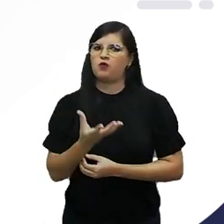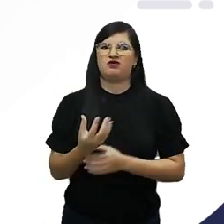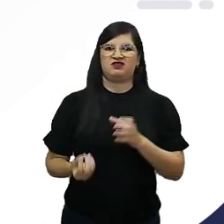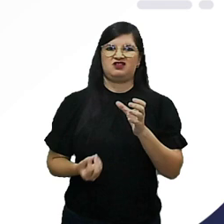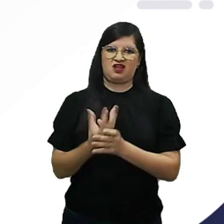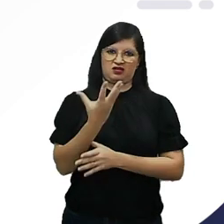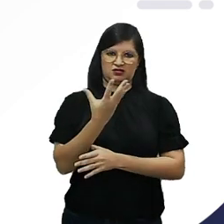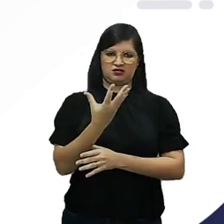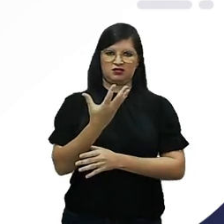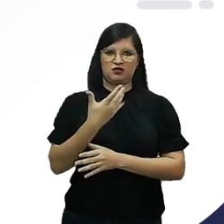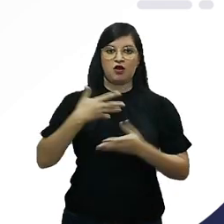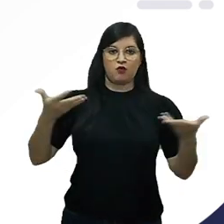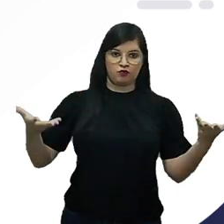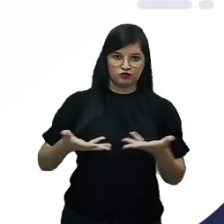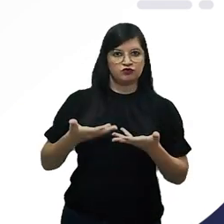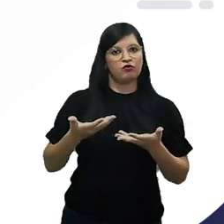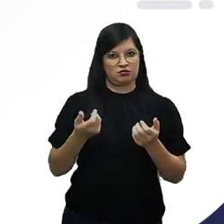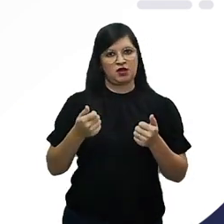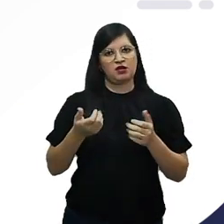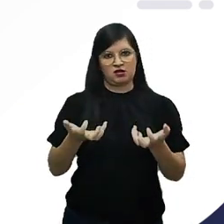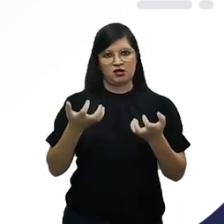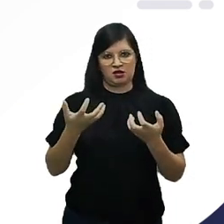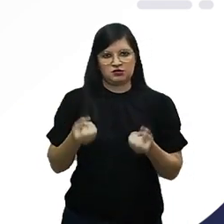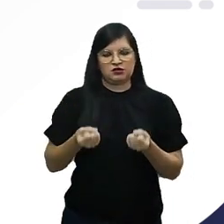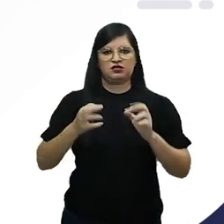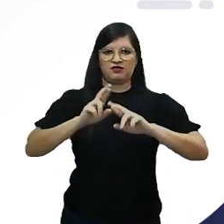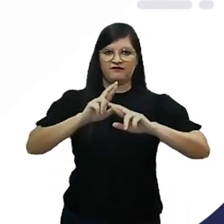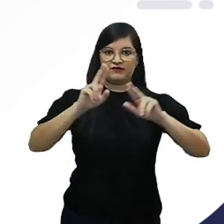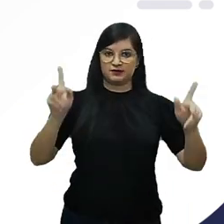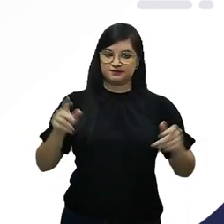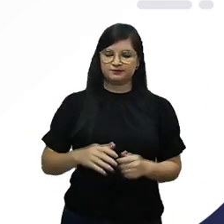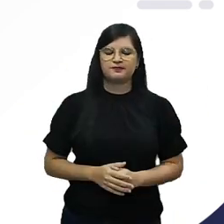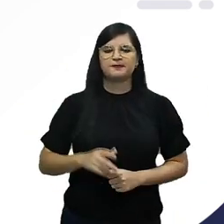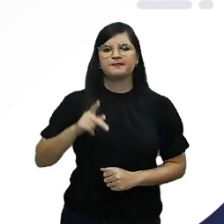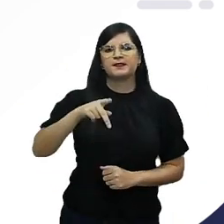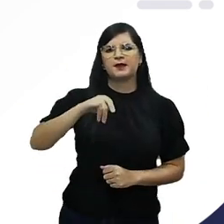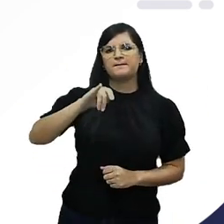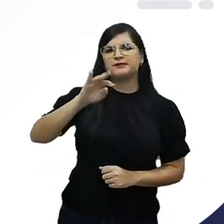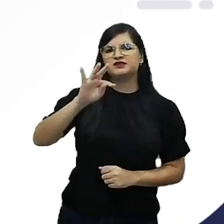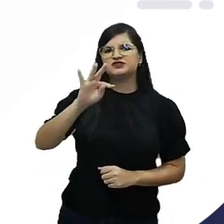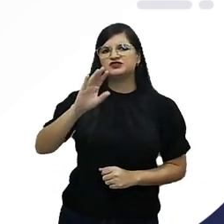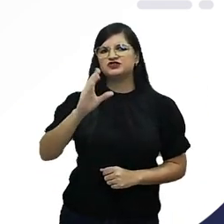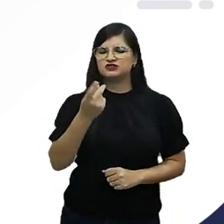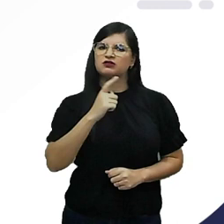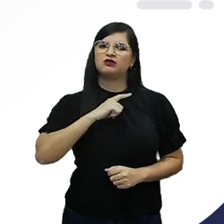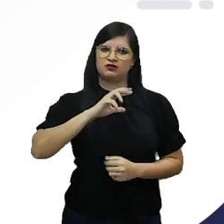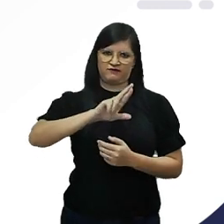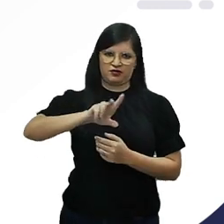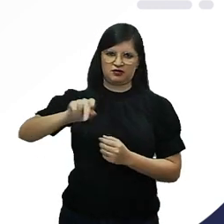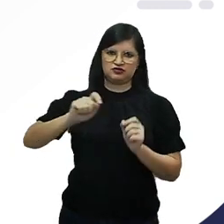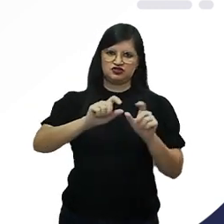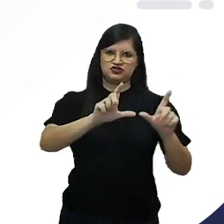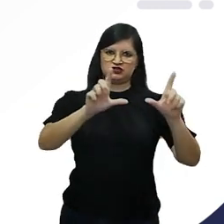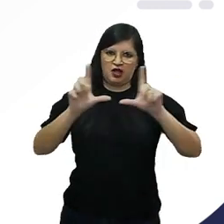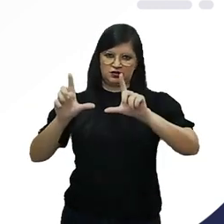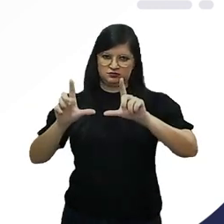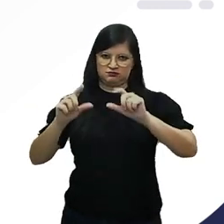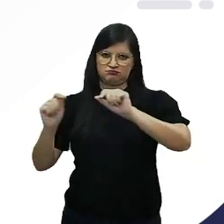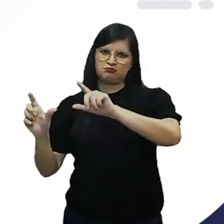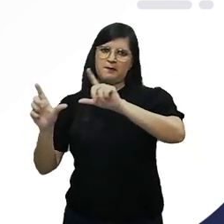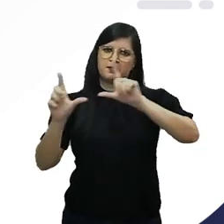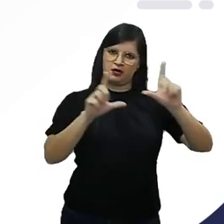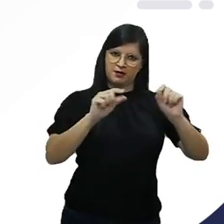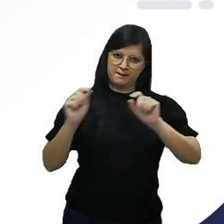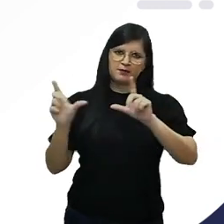Sendo que eu quis fazer diferente aqui para vocês. Normalmente um pitch ele é composto por diversos slides e eu trouxe esses slides